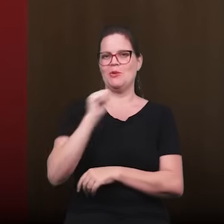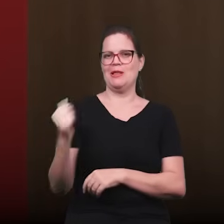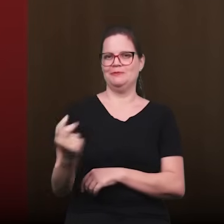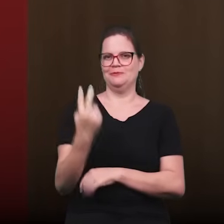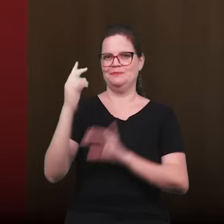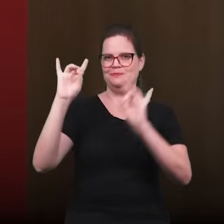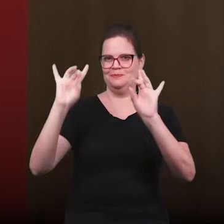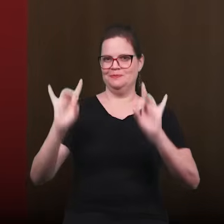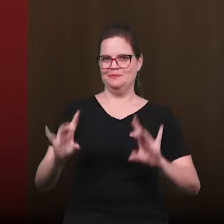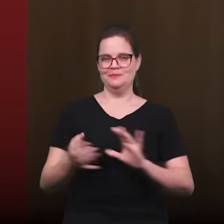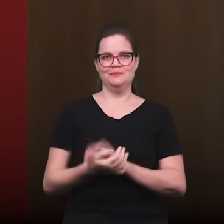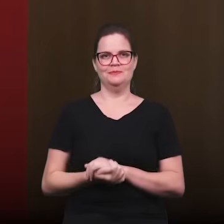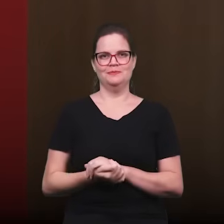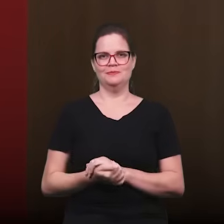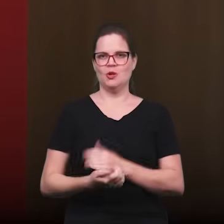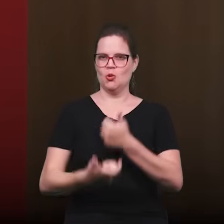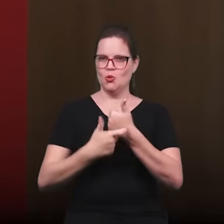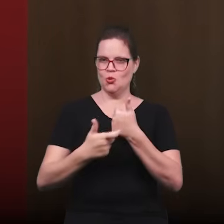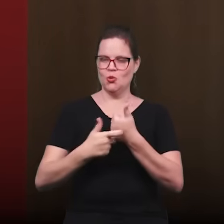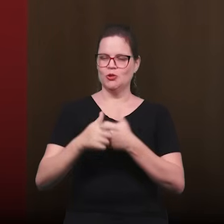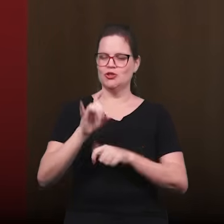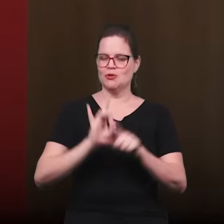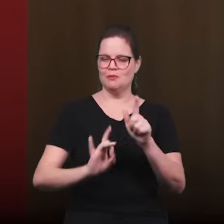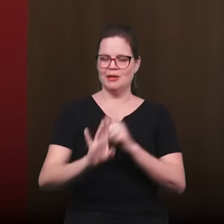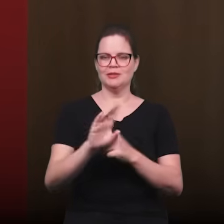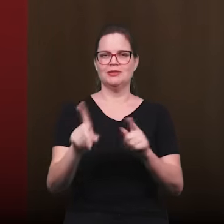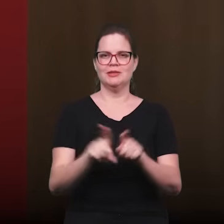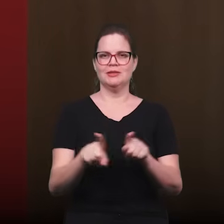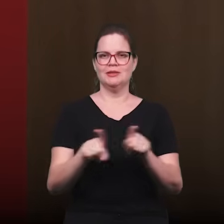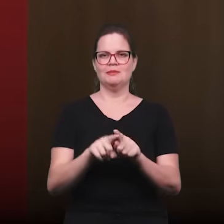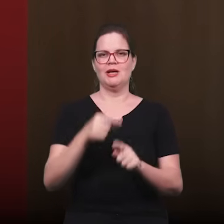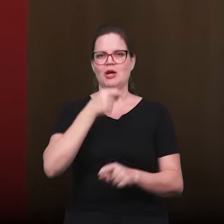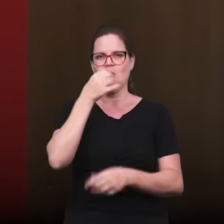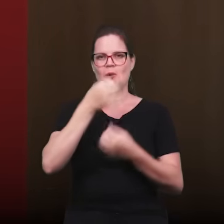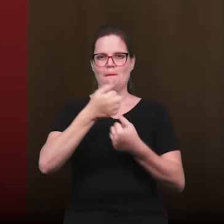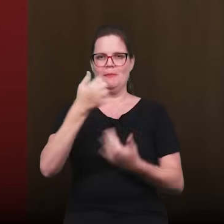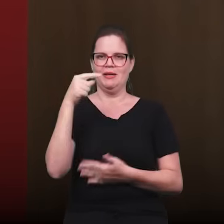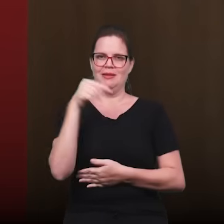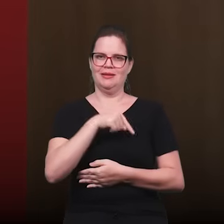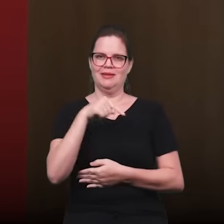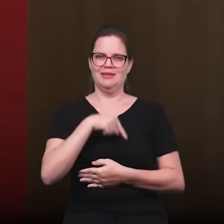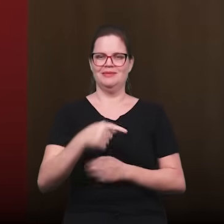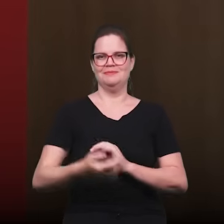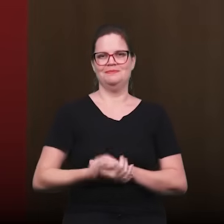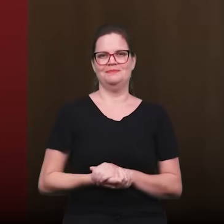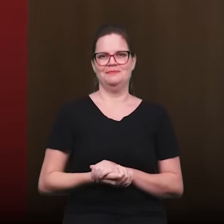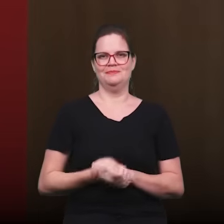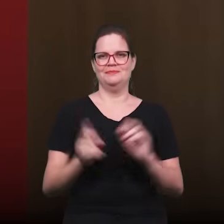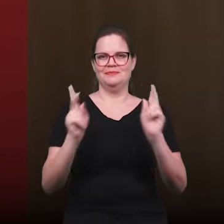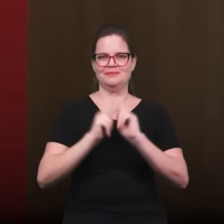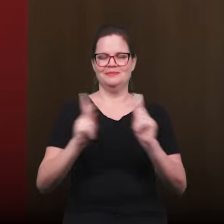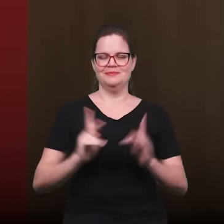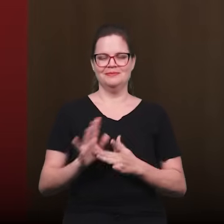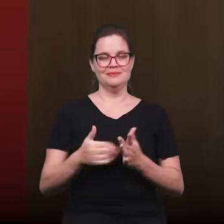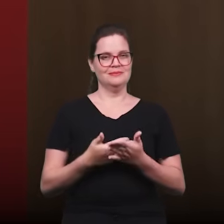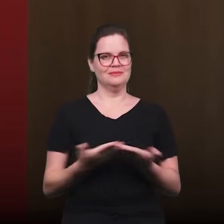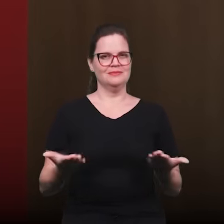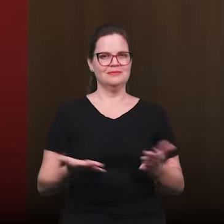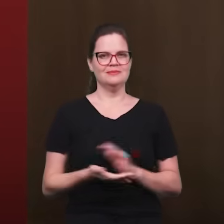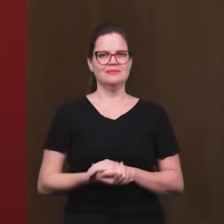Virtuosa. Sigam curtindo, compartilhando e comentando no chat do YouTube. A todos, a paz